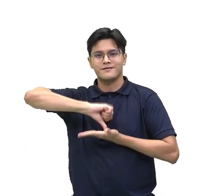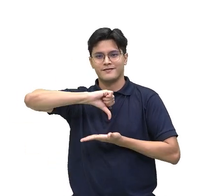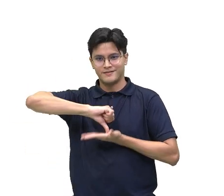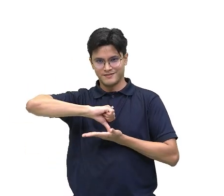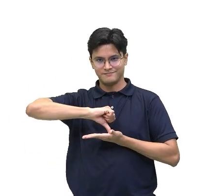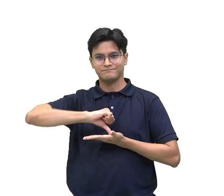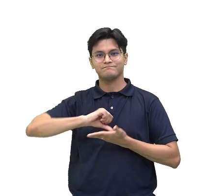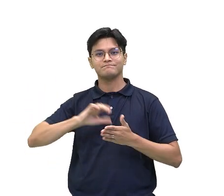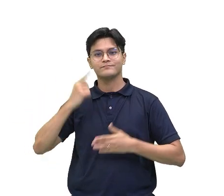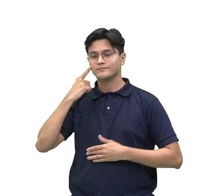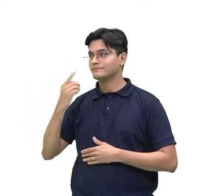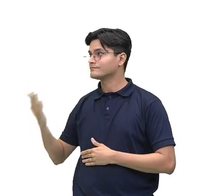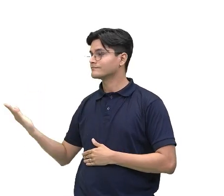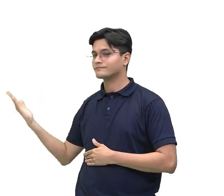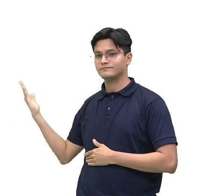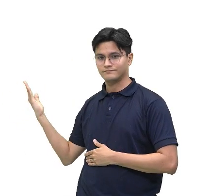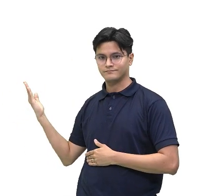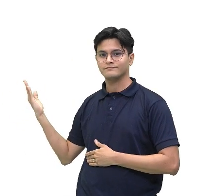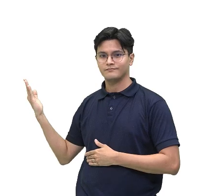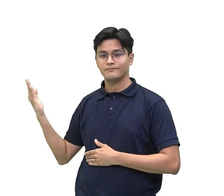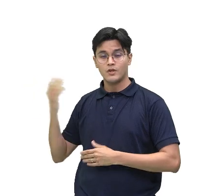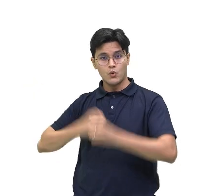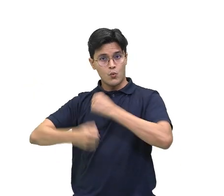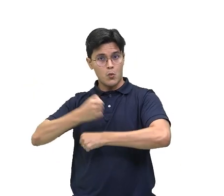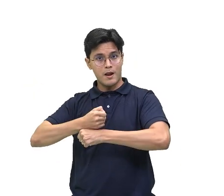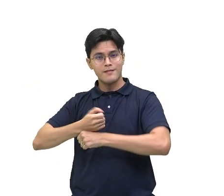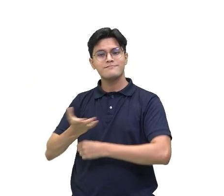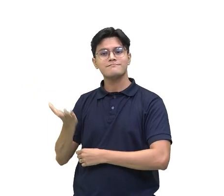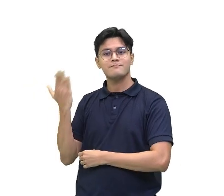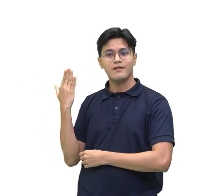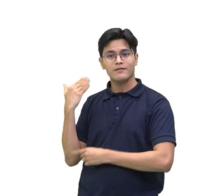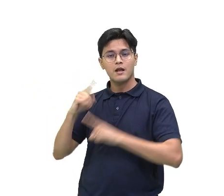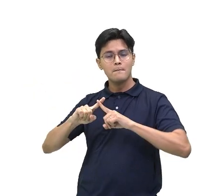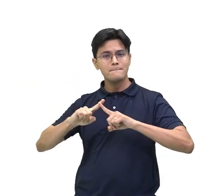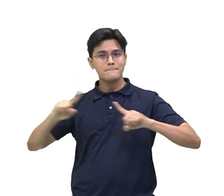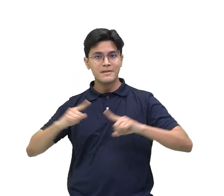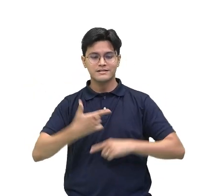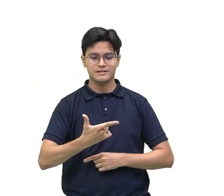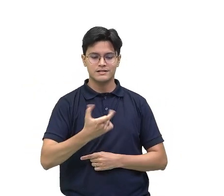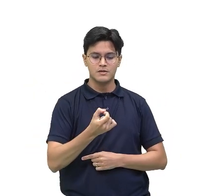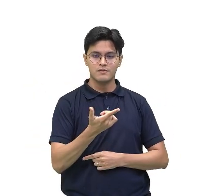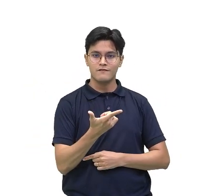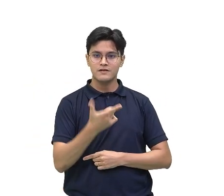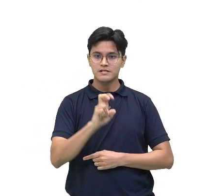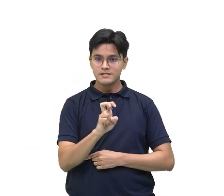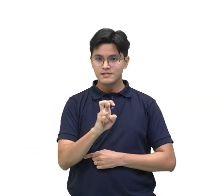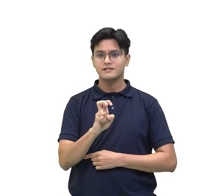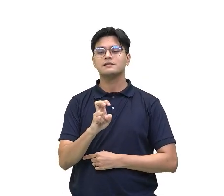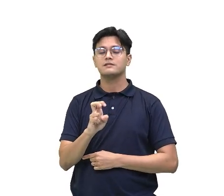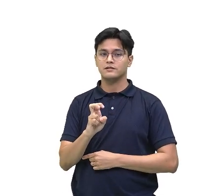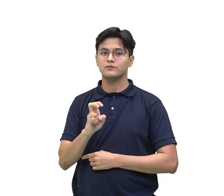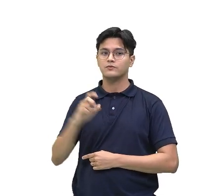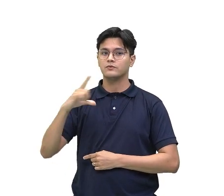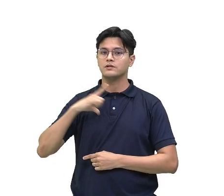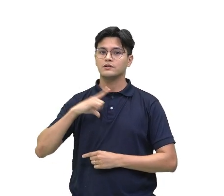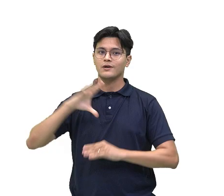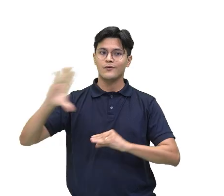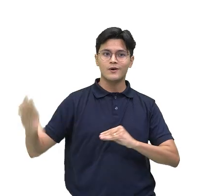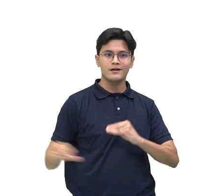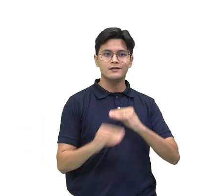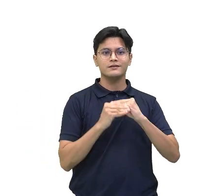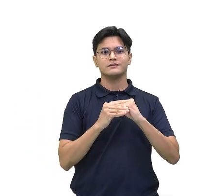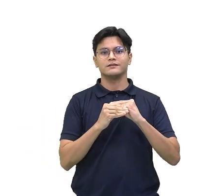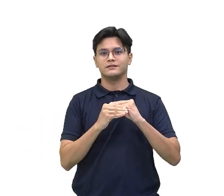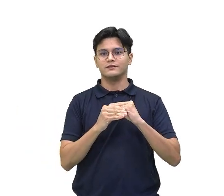tá. Isso em anos anteriores, porém em 2025 nós tivemos a inserção de